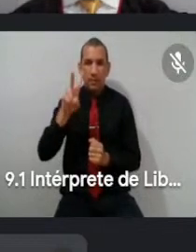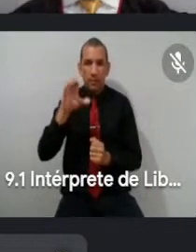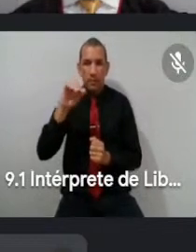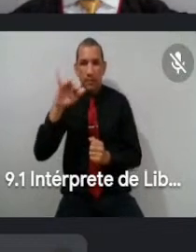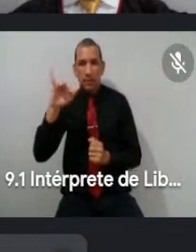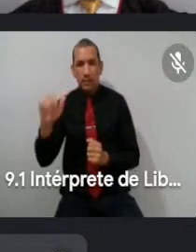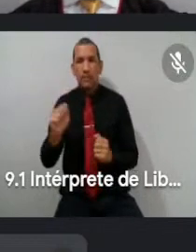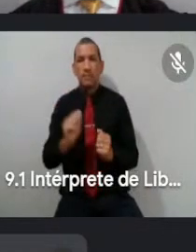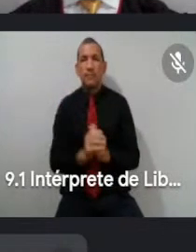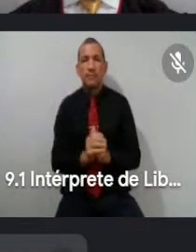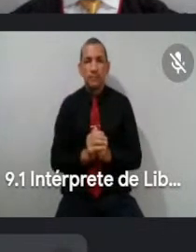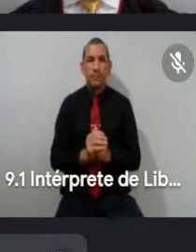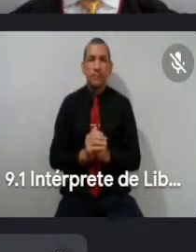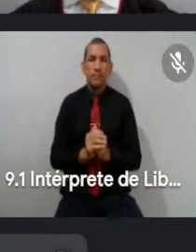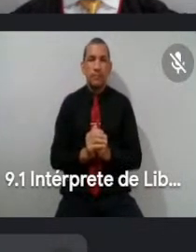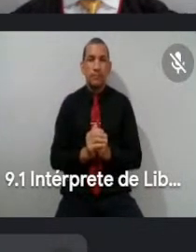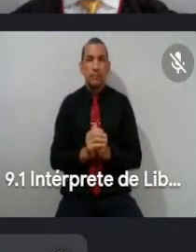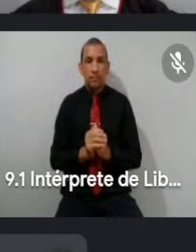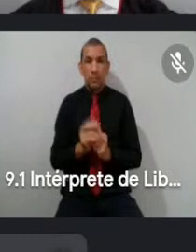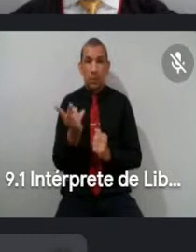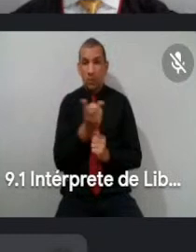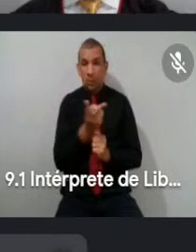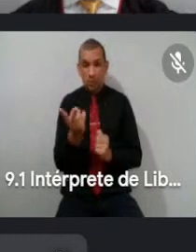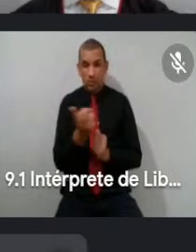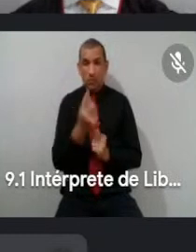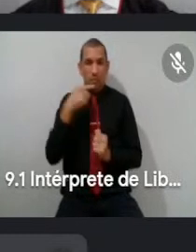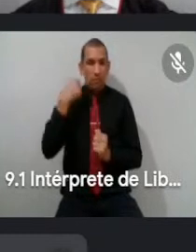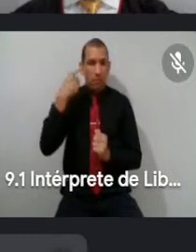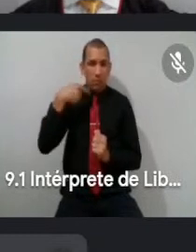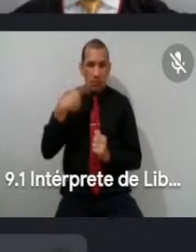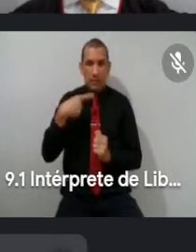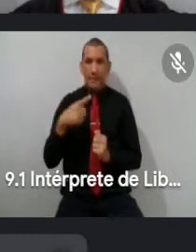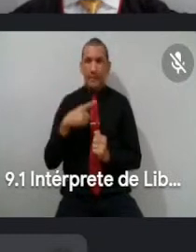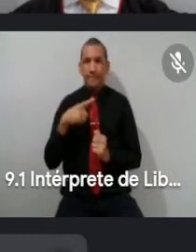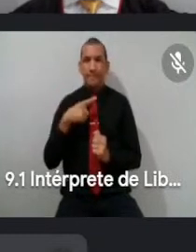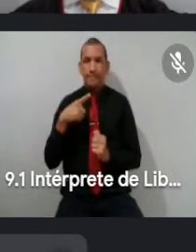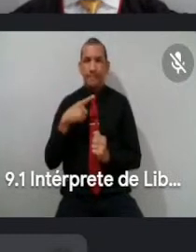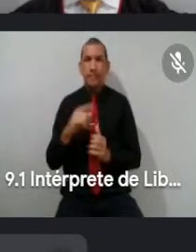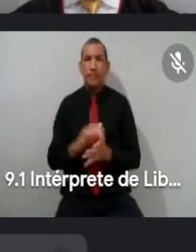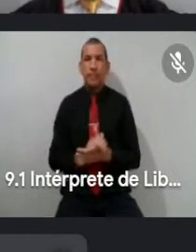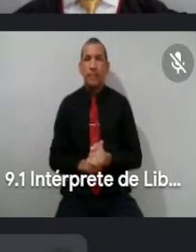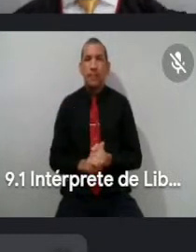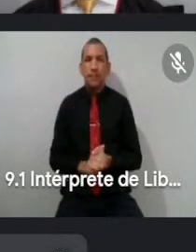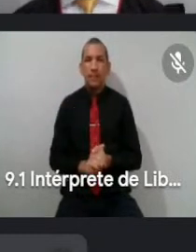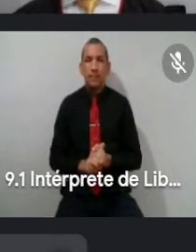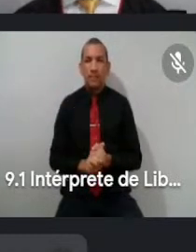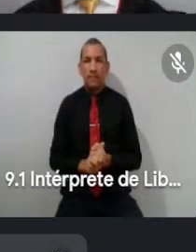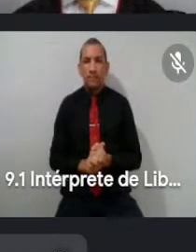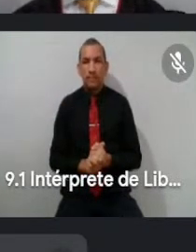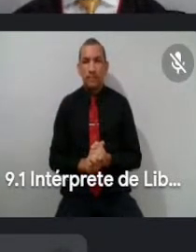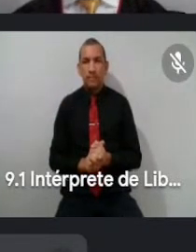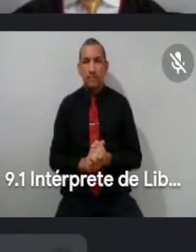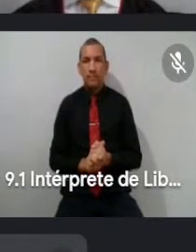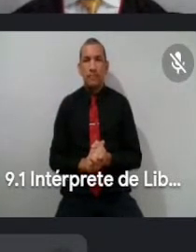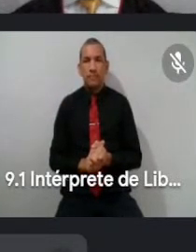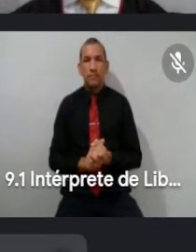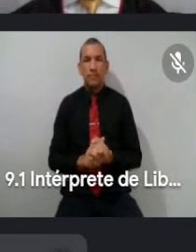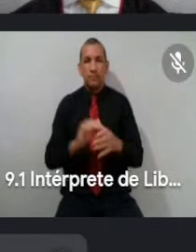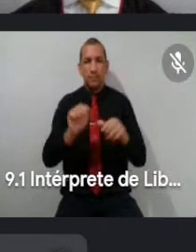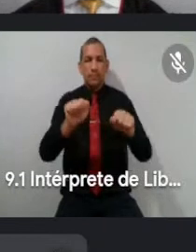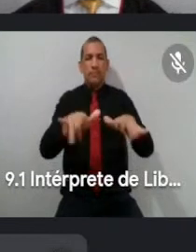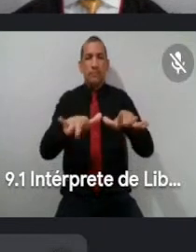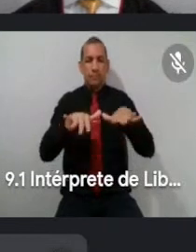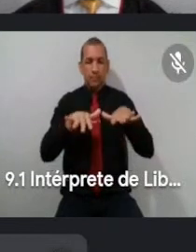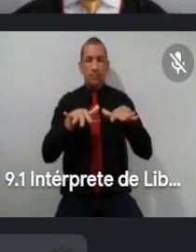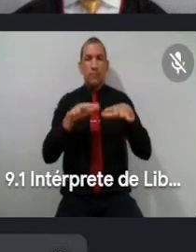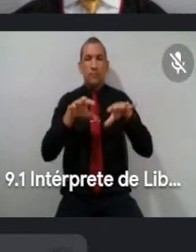Pedreira o advogado Cê tem um presente DR Vídeos objetos carro se você já estão na seção